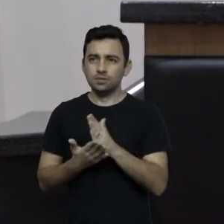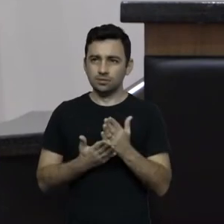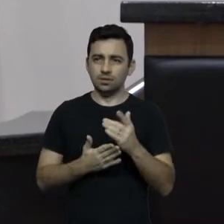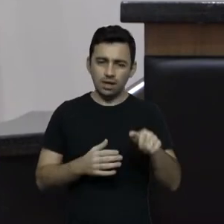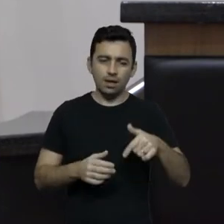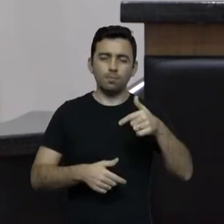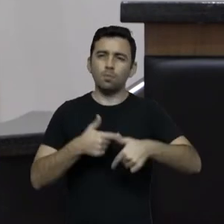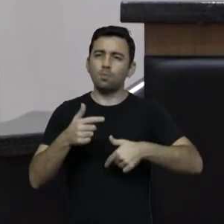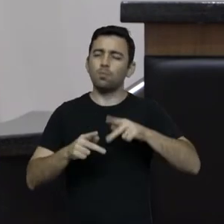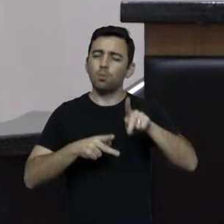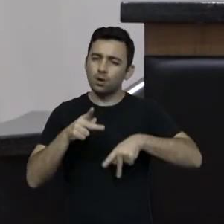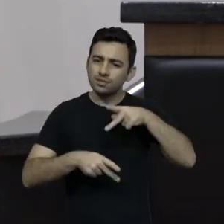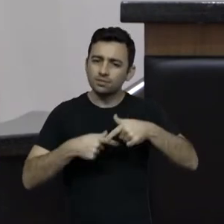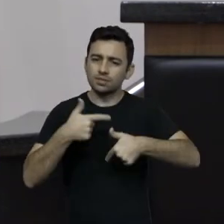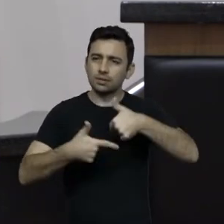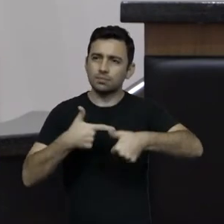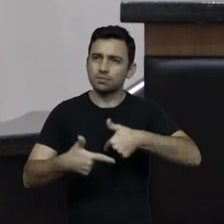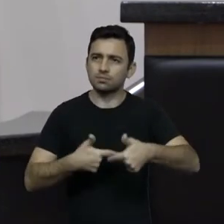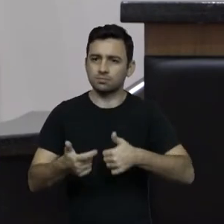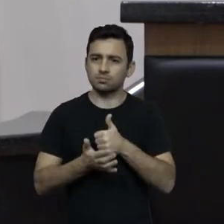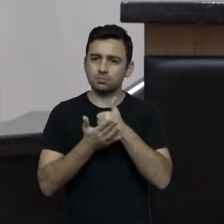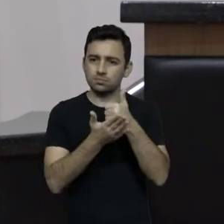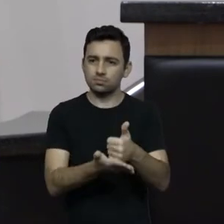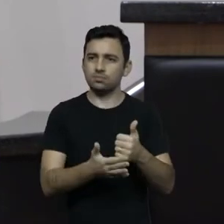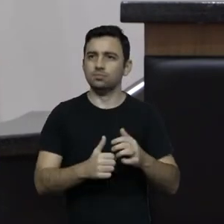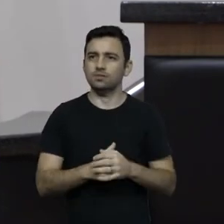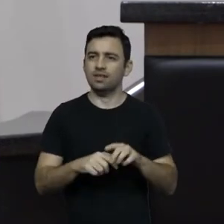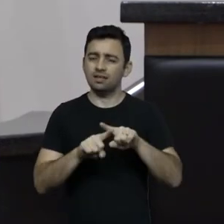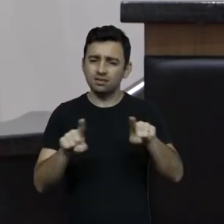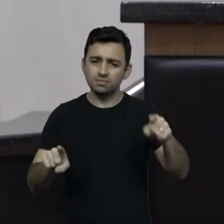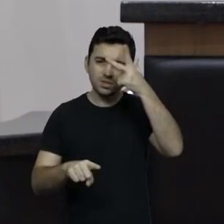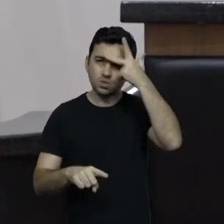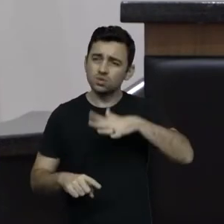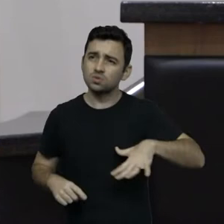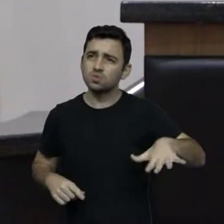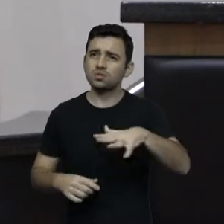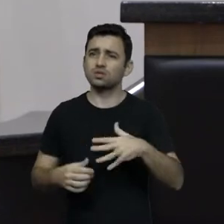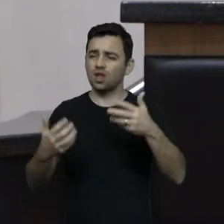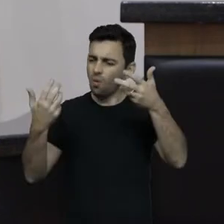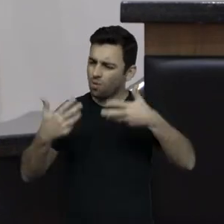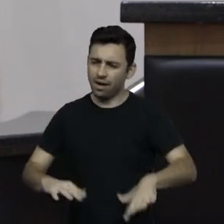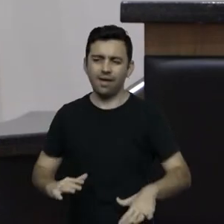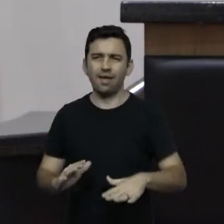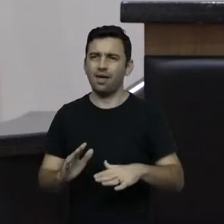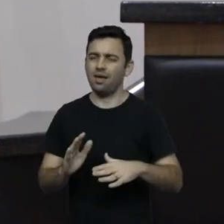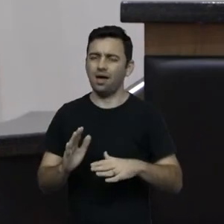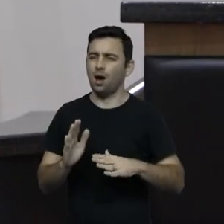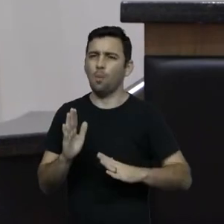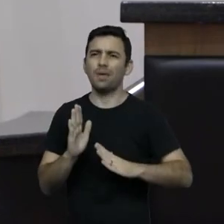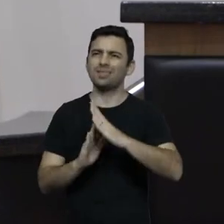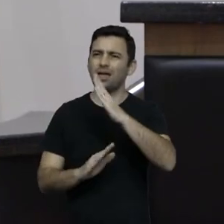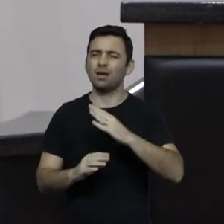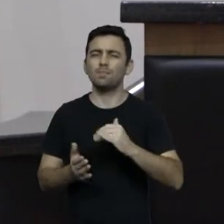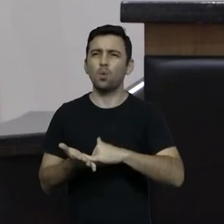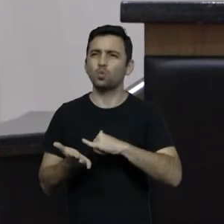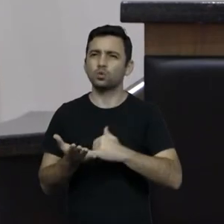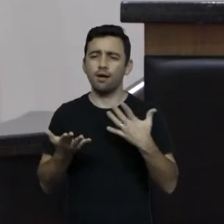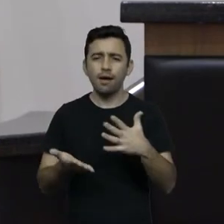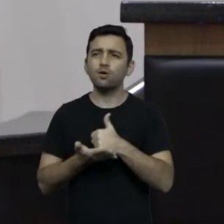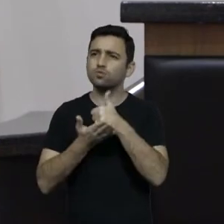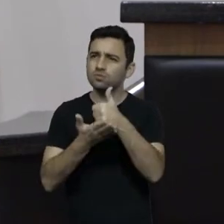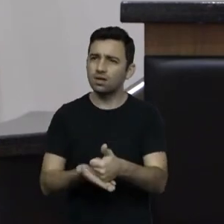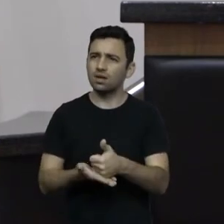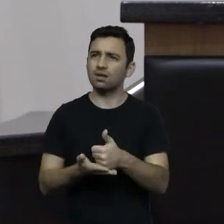trabalhador e da trabalhadora somos do lado daquelas pessoas que não querem aumento de imposto acho que ela ajudar o setor